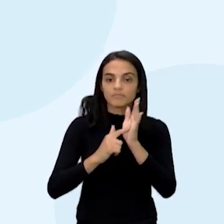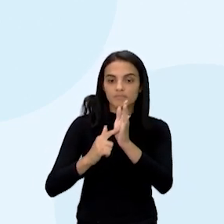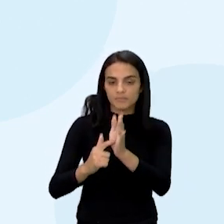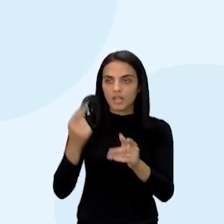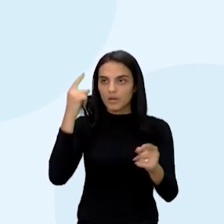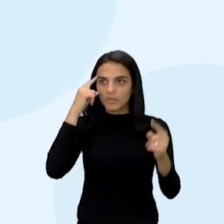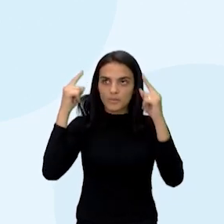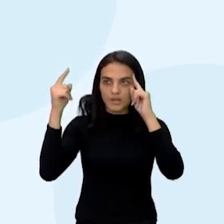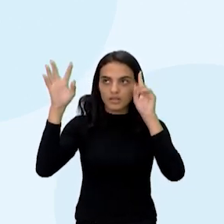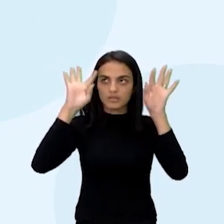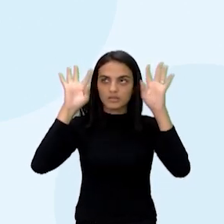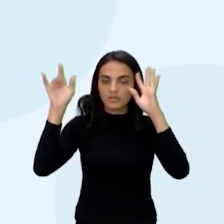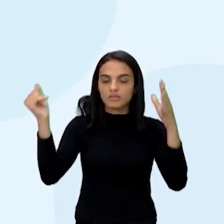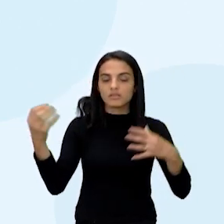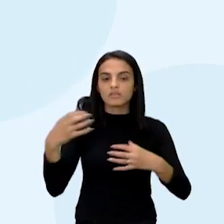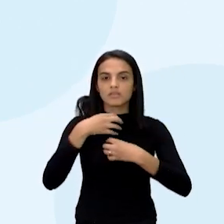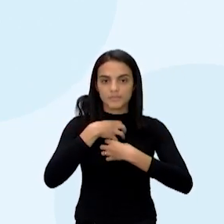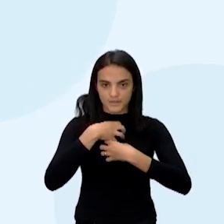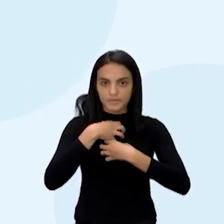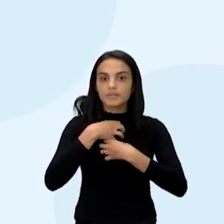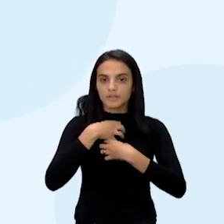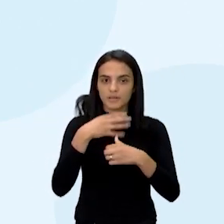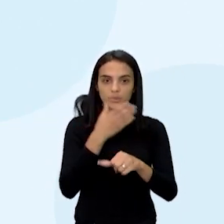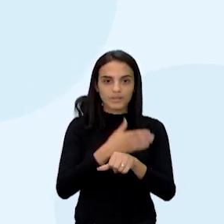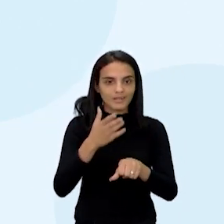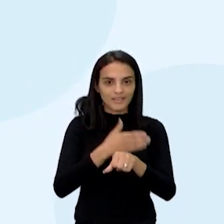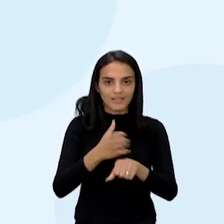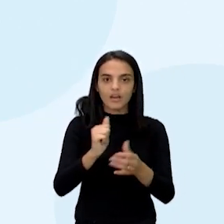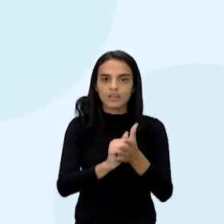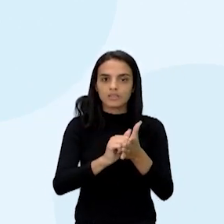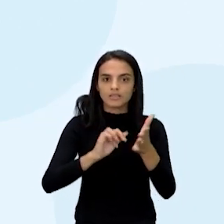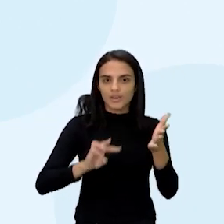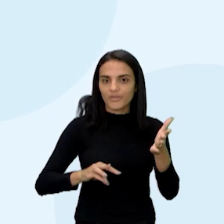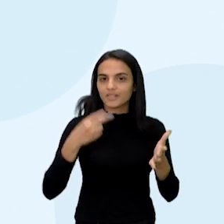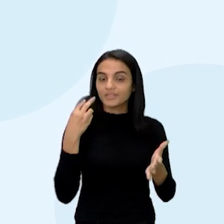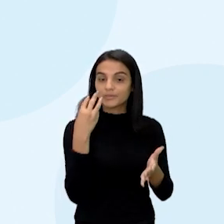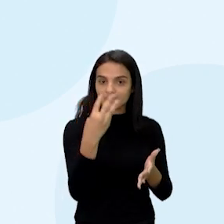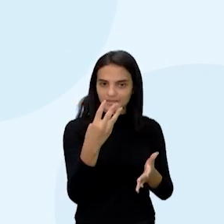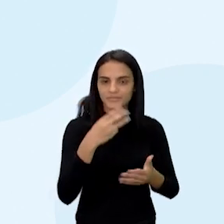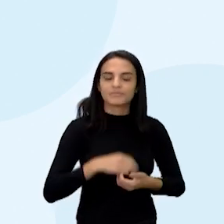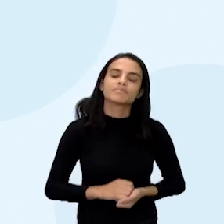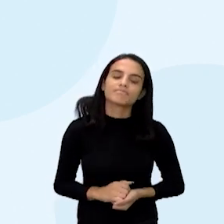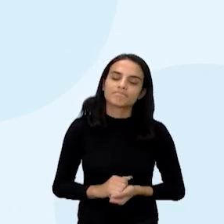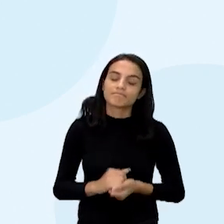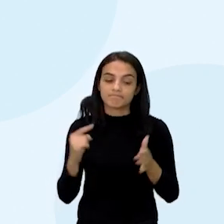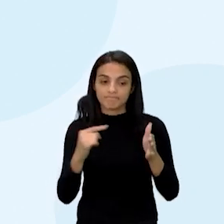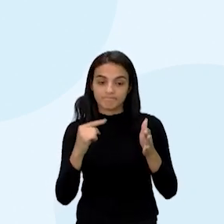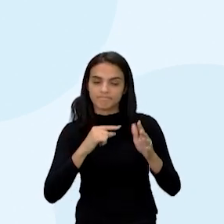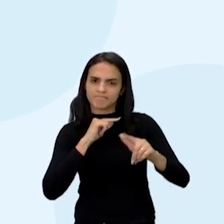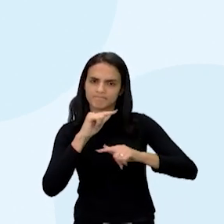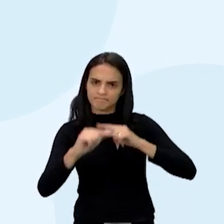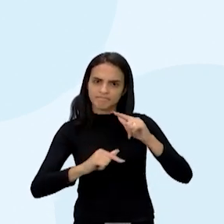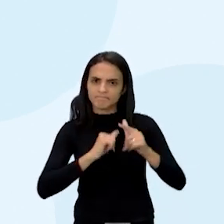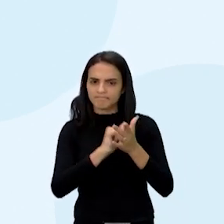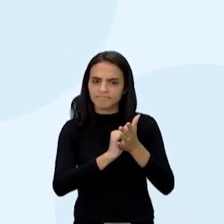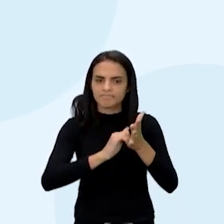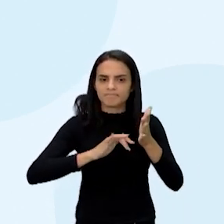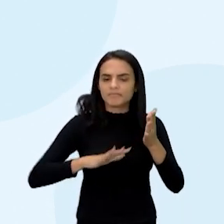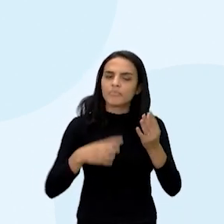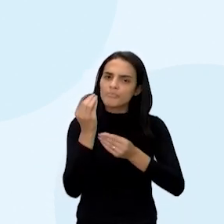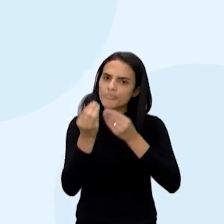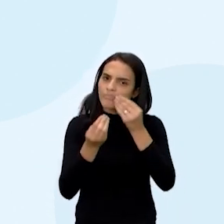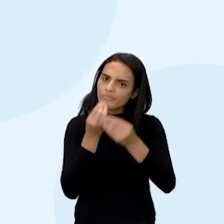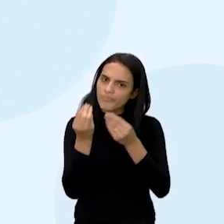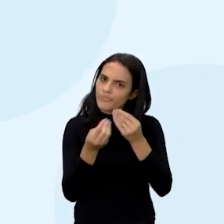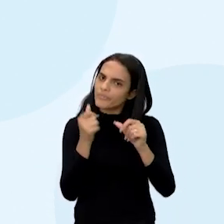de pensamentos e sentimentos que irão prepará-los para as atividades de tipo 3. Então, aqui são trabalhadas as atividades de como fazer